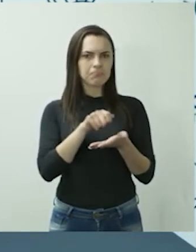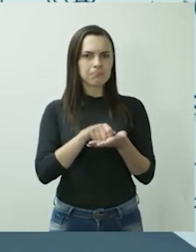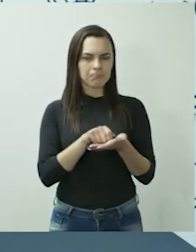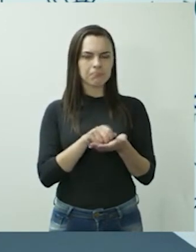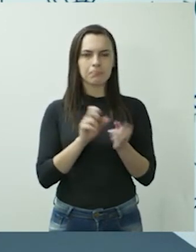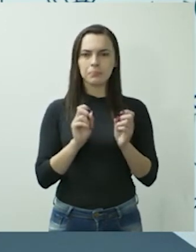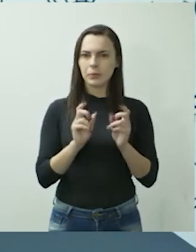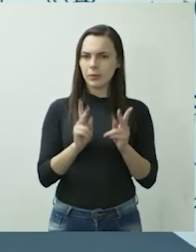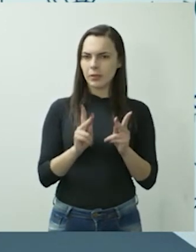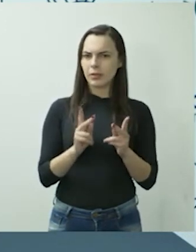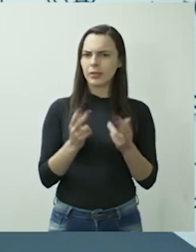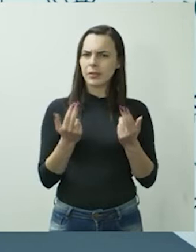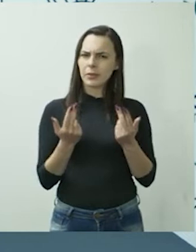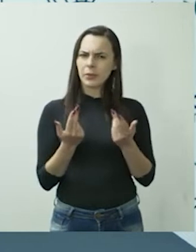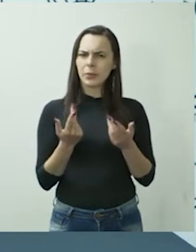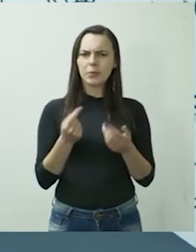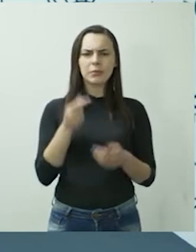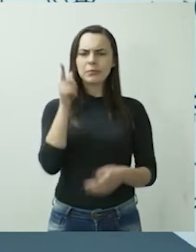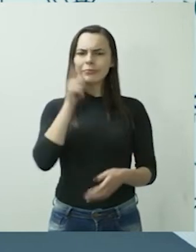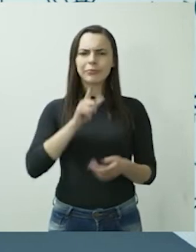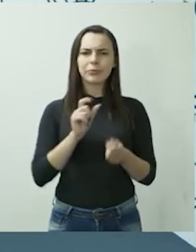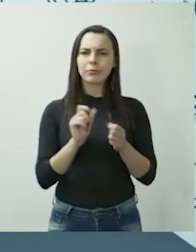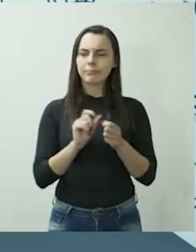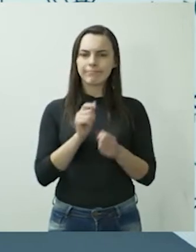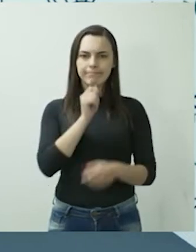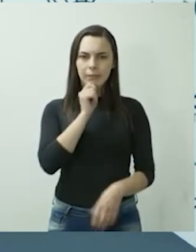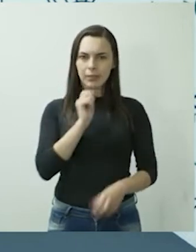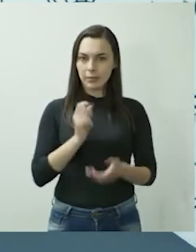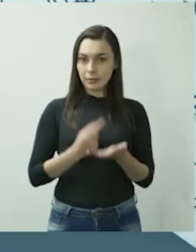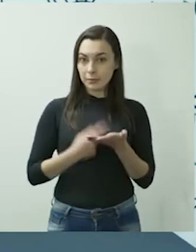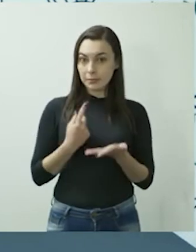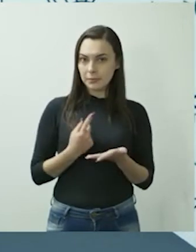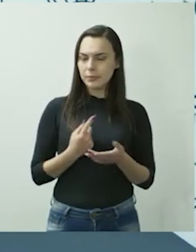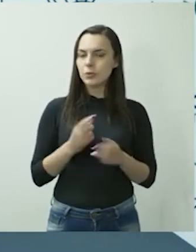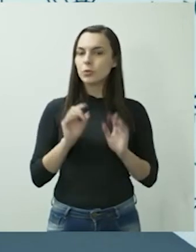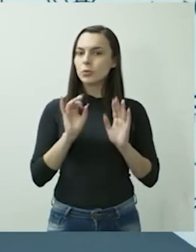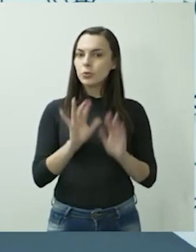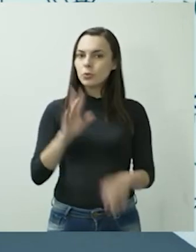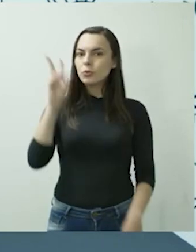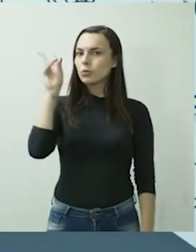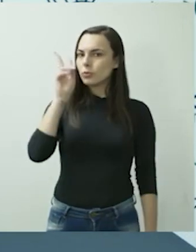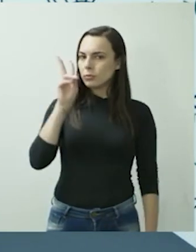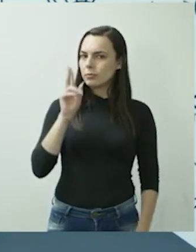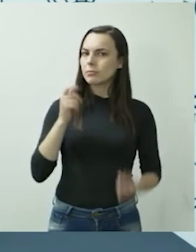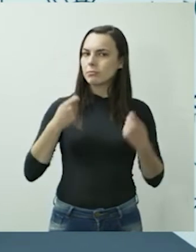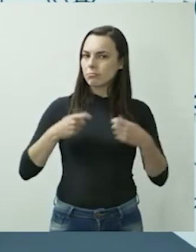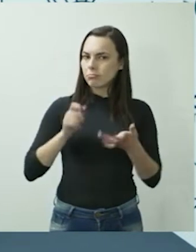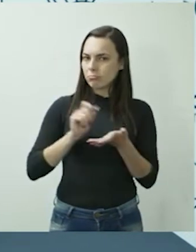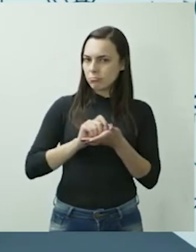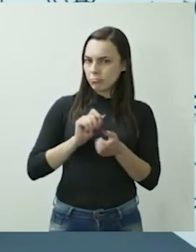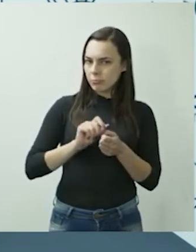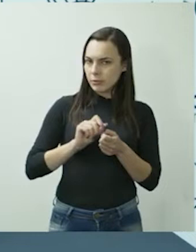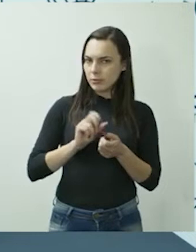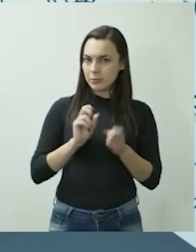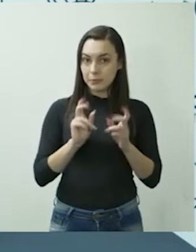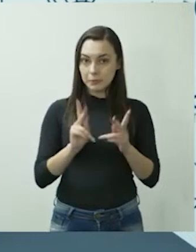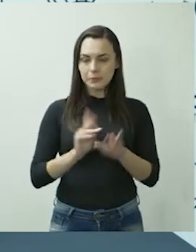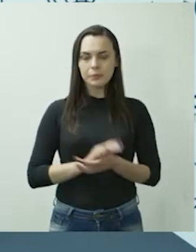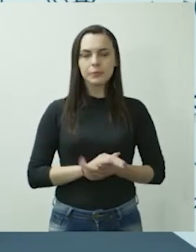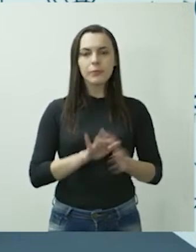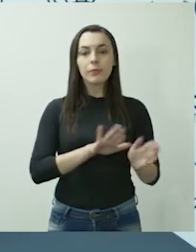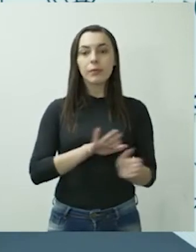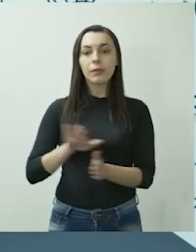caderno de vocês, aquilo que vocês não conseguiram terminar. Combinado? Só não esqueçam de fazer. Então, agora nós